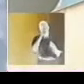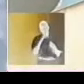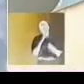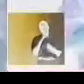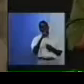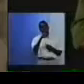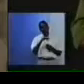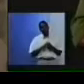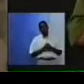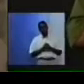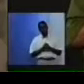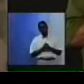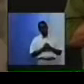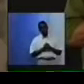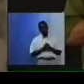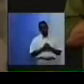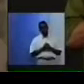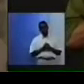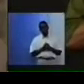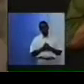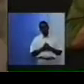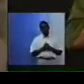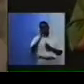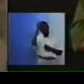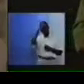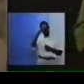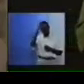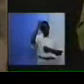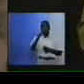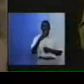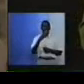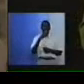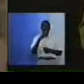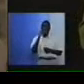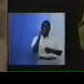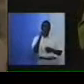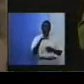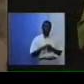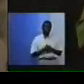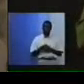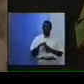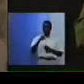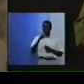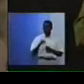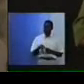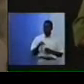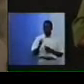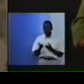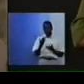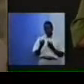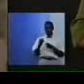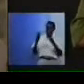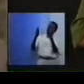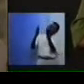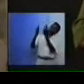e assim como um artista em restauração pega uma fotografia estragada, uma pintura estragada, e ele vai